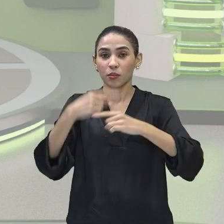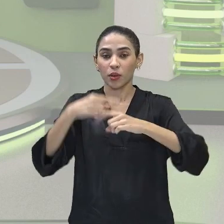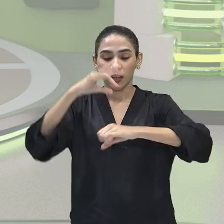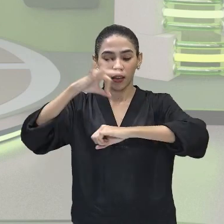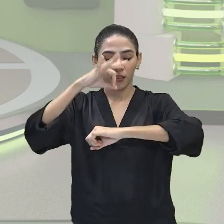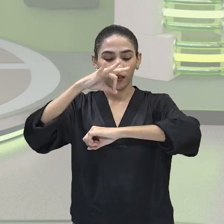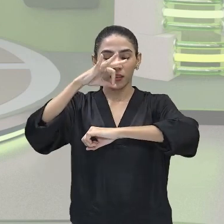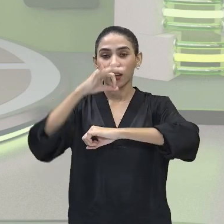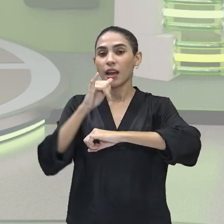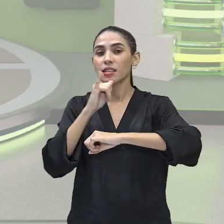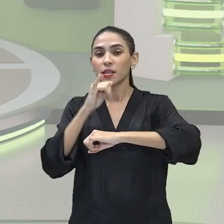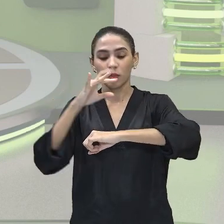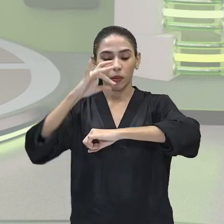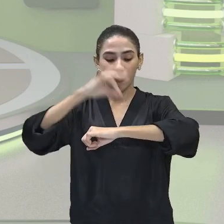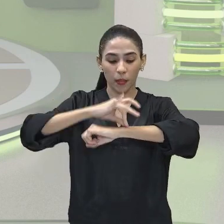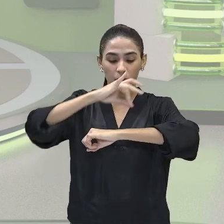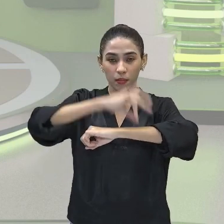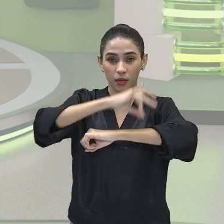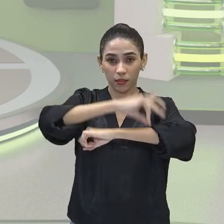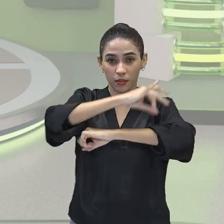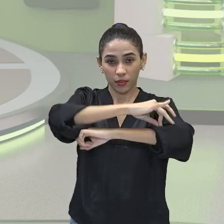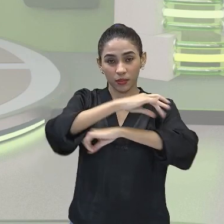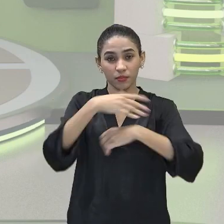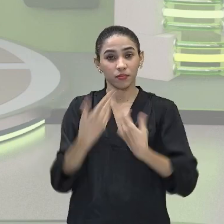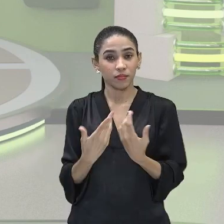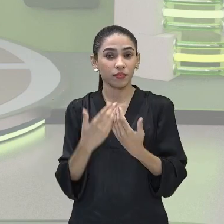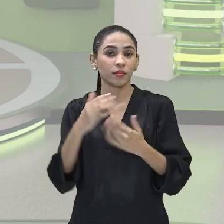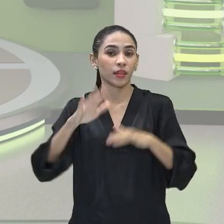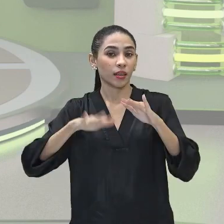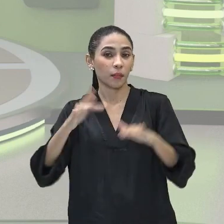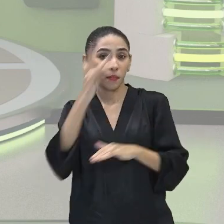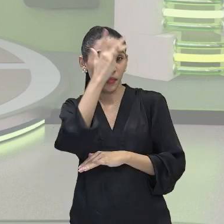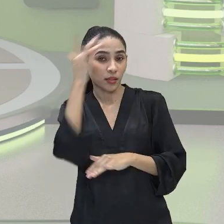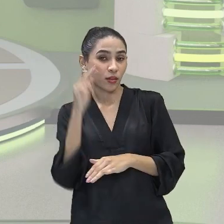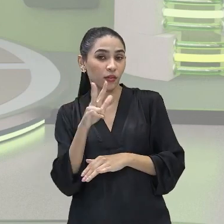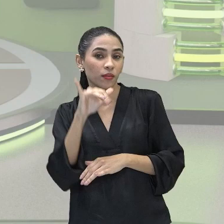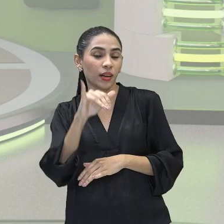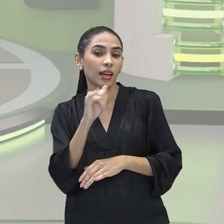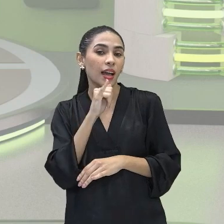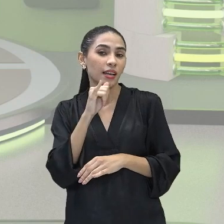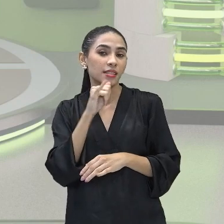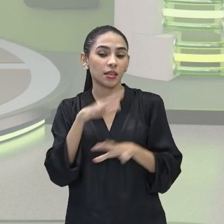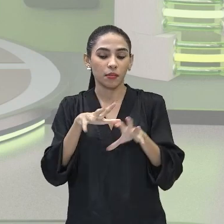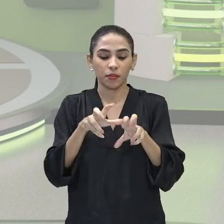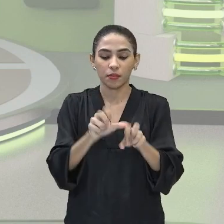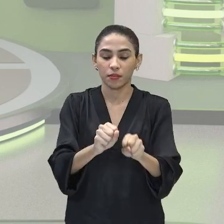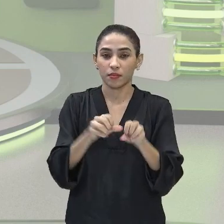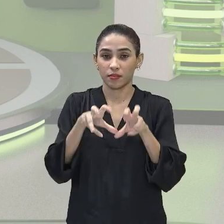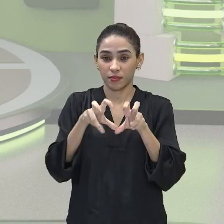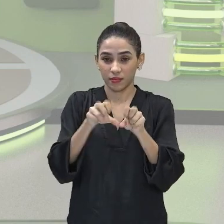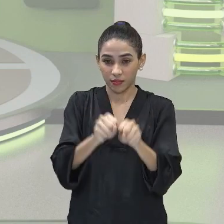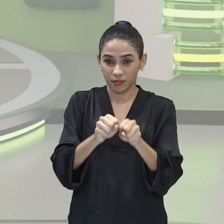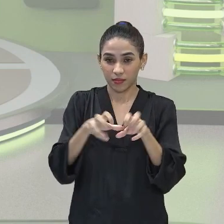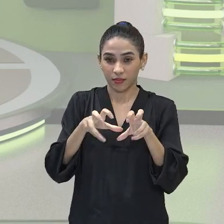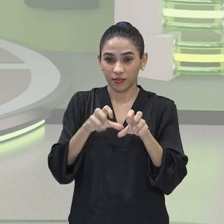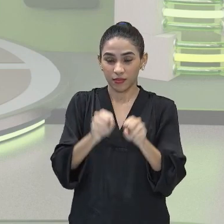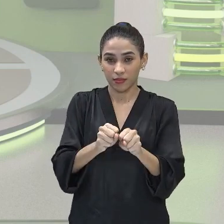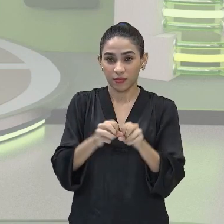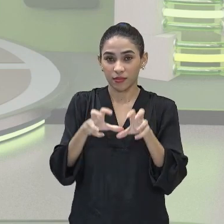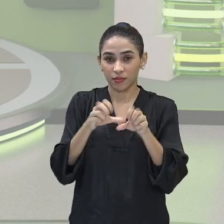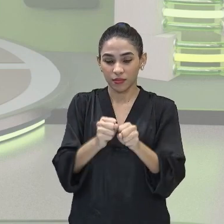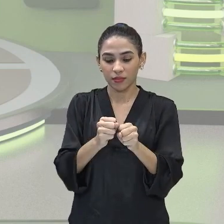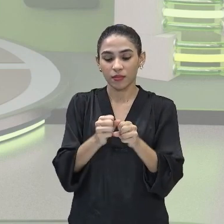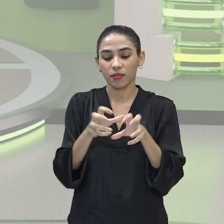né? Por exemplo, nas palmeiras de açaí. E aí, quando a pessoa vai moer esse açaí, né? Para produzir aquela